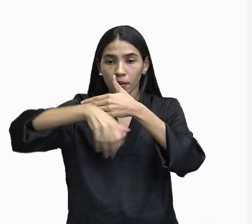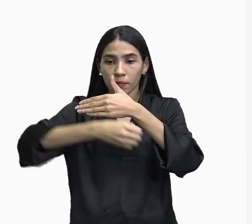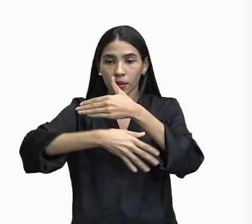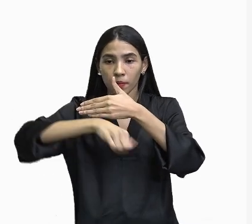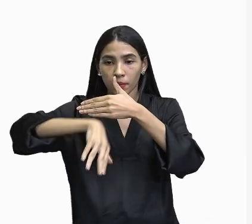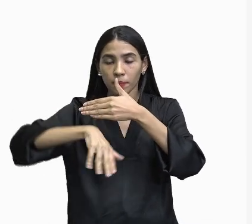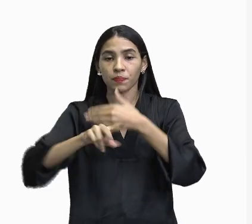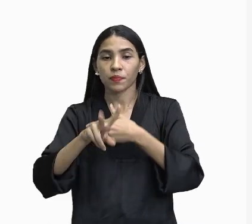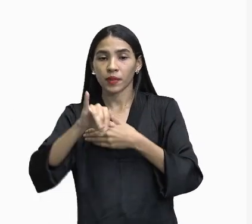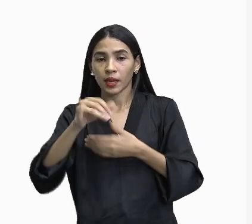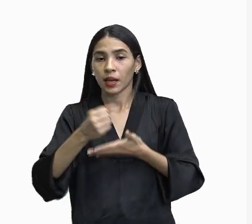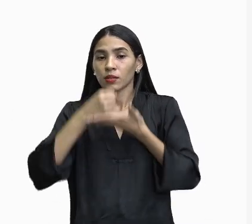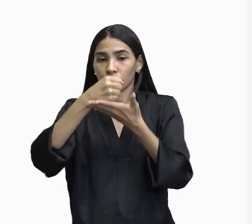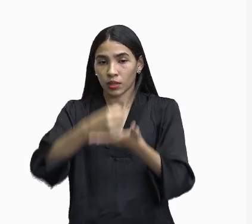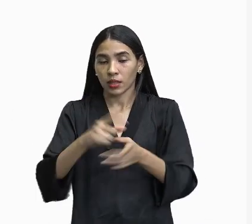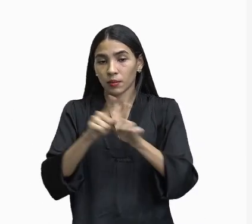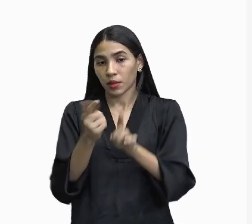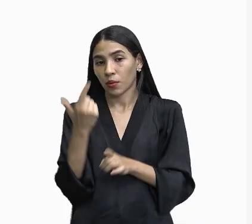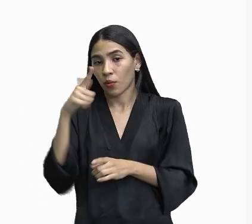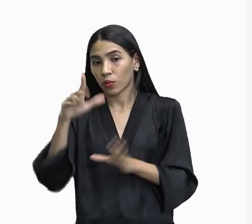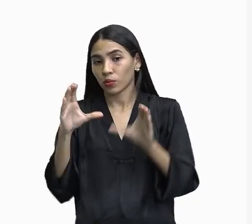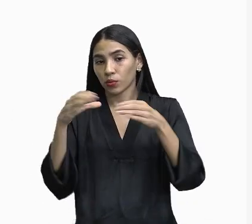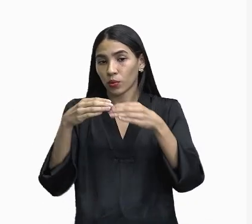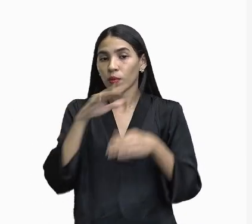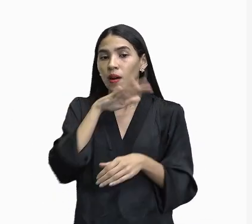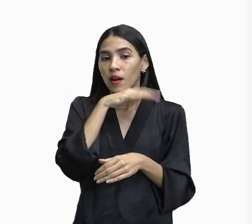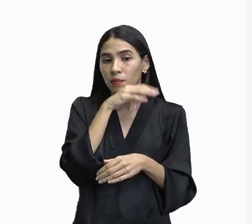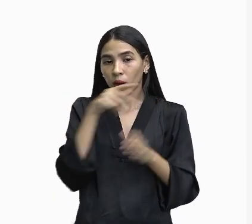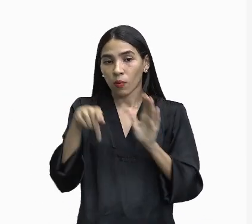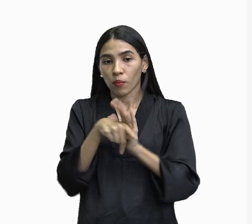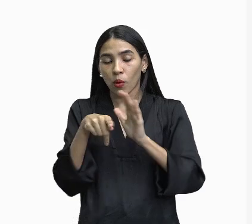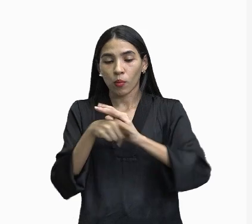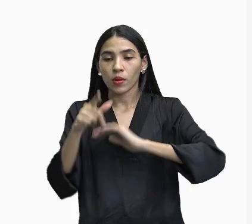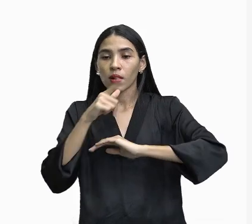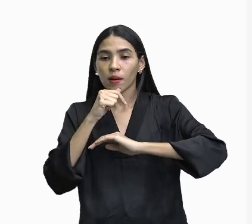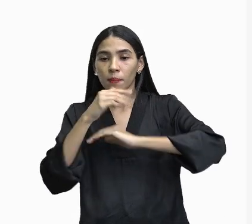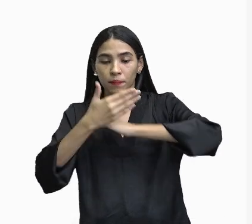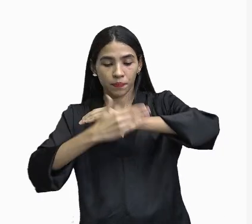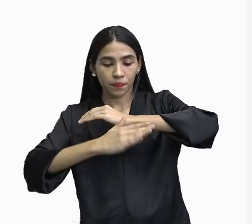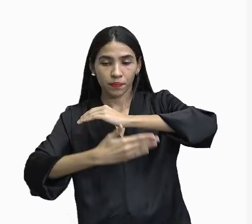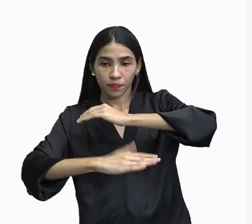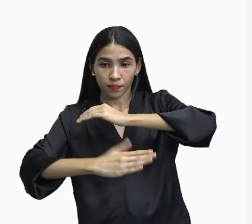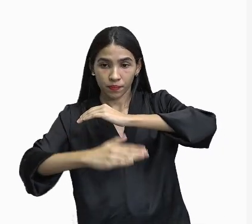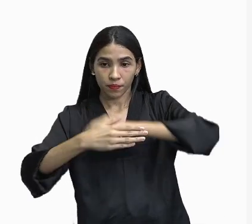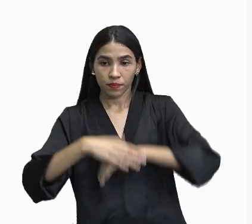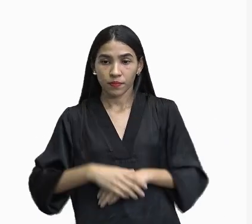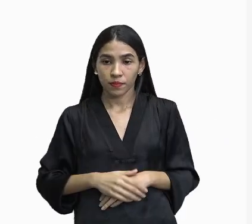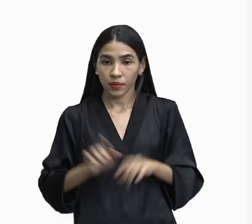servir de alimento para outros indivíduos no fundo do rio ou no fundo do mar. São animais também